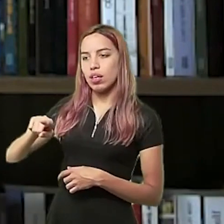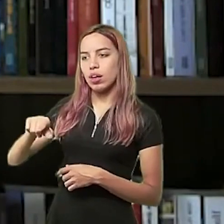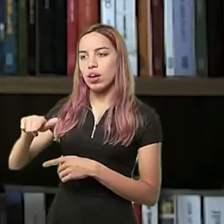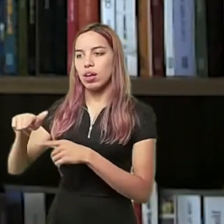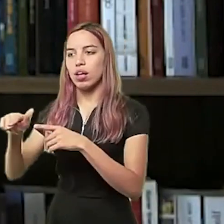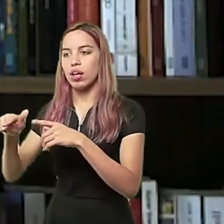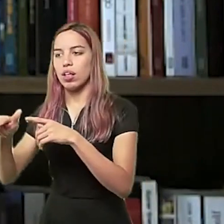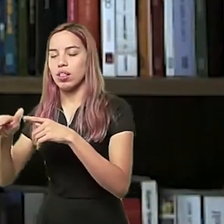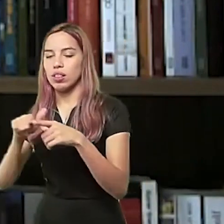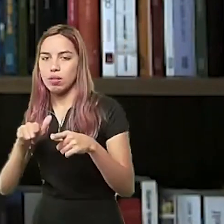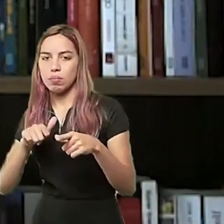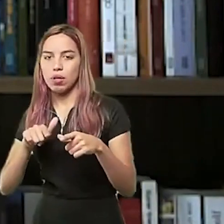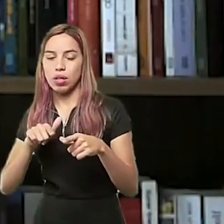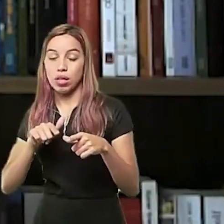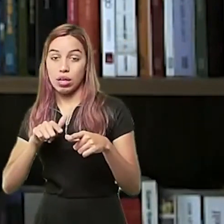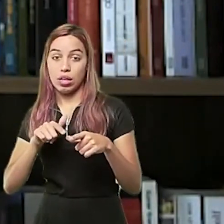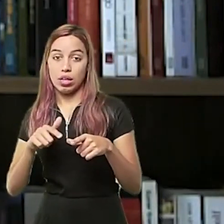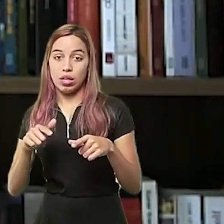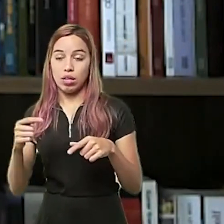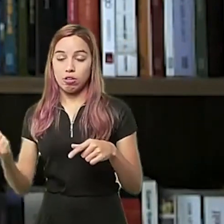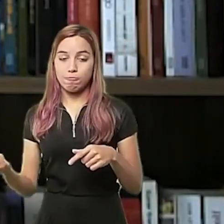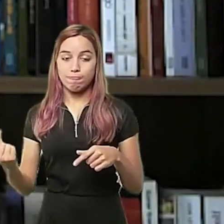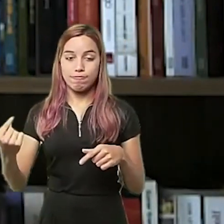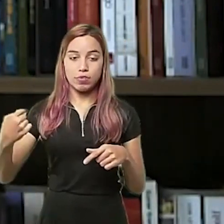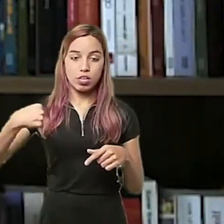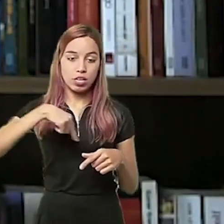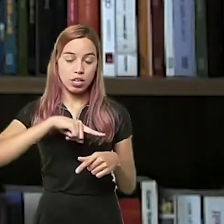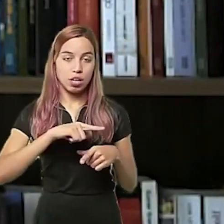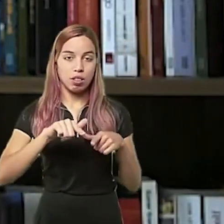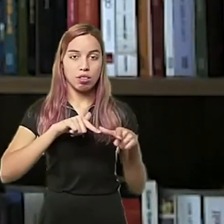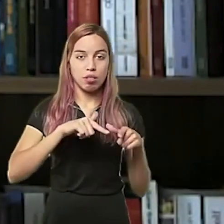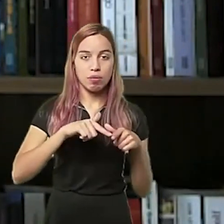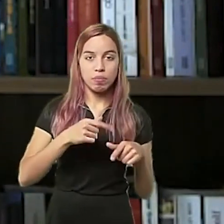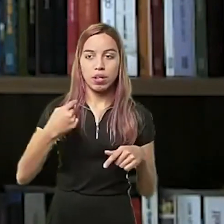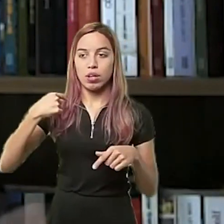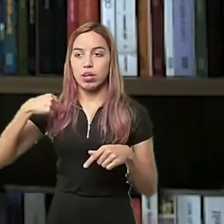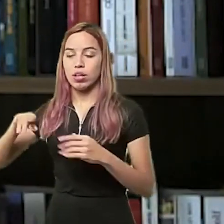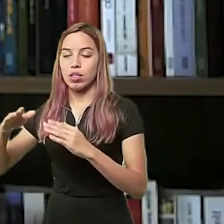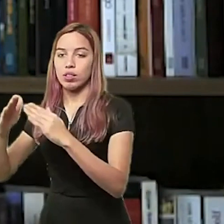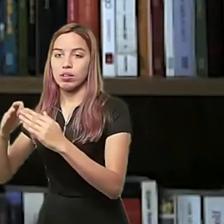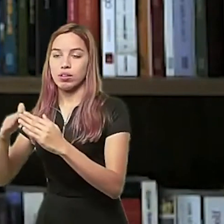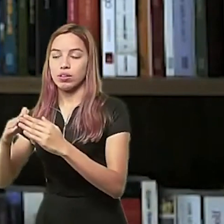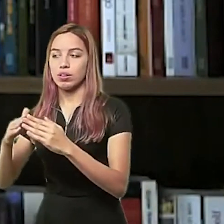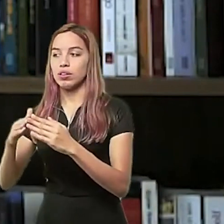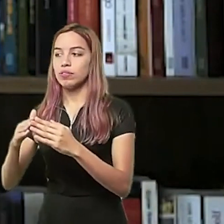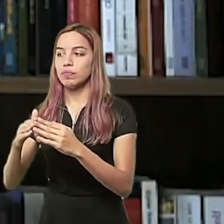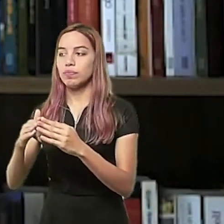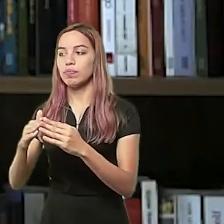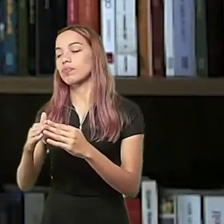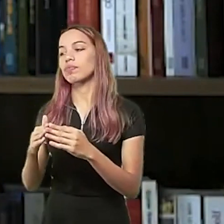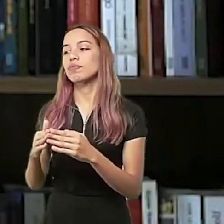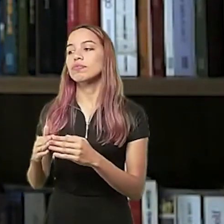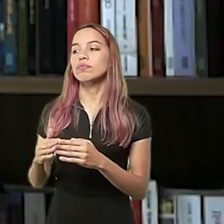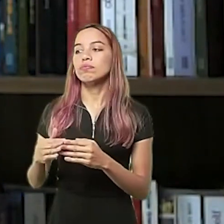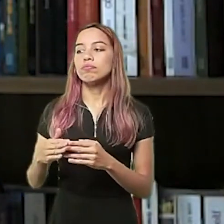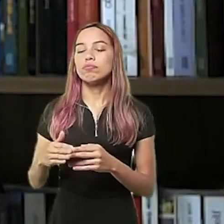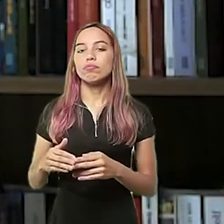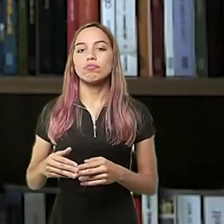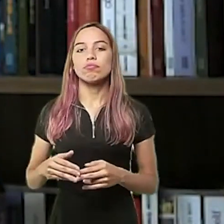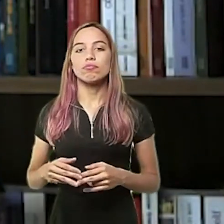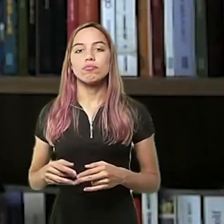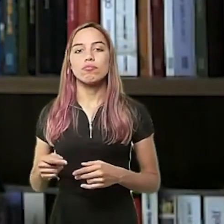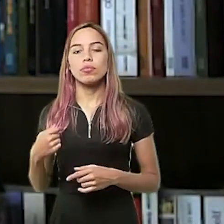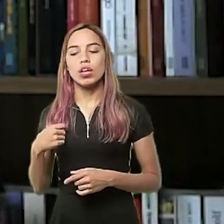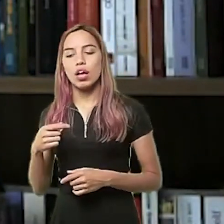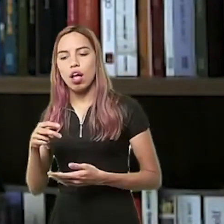Assim como o Torturado, é um livro que pode nos despertar para as permanências da escravidão